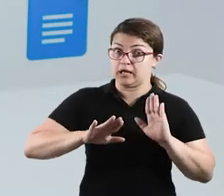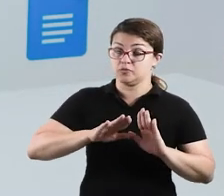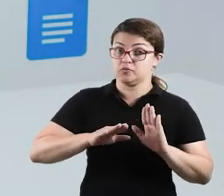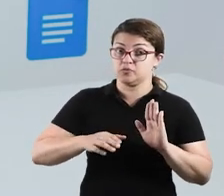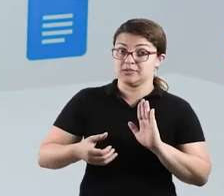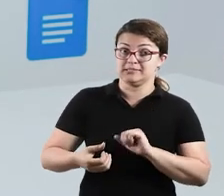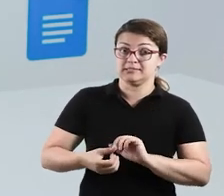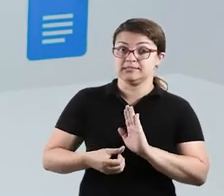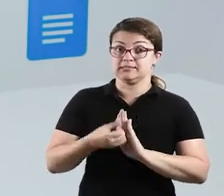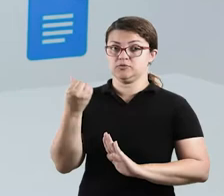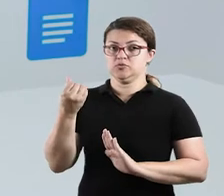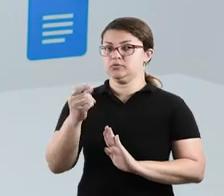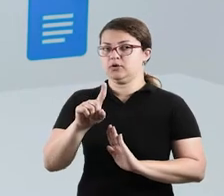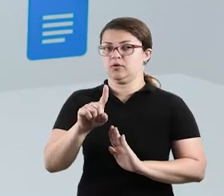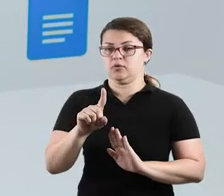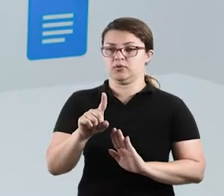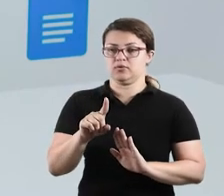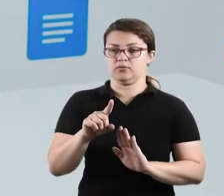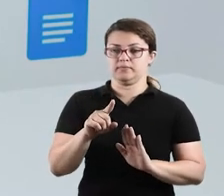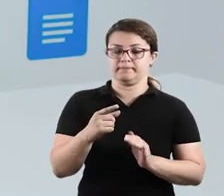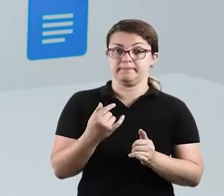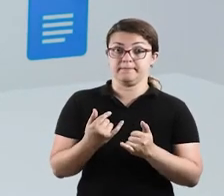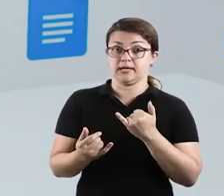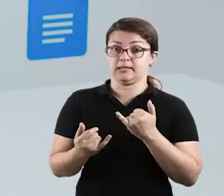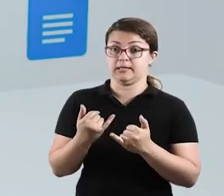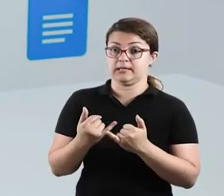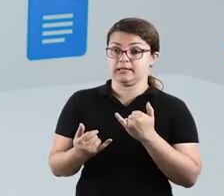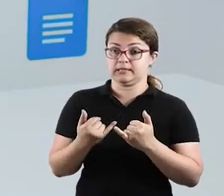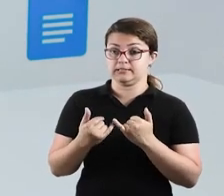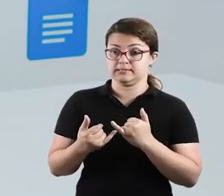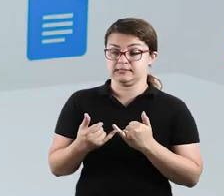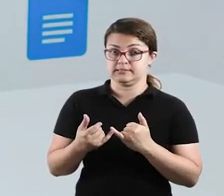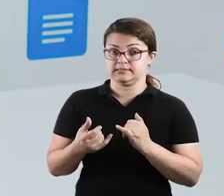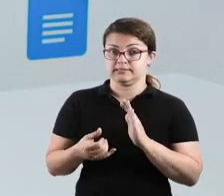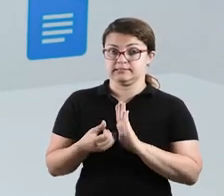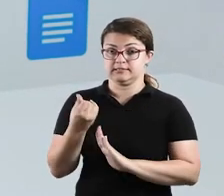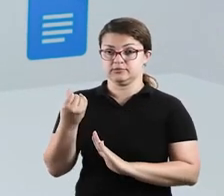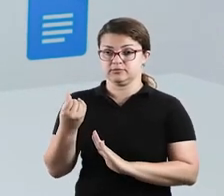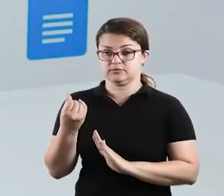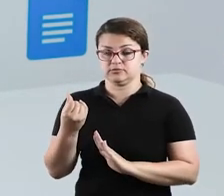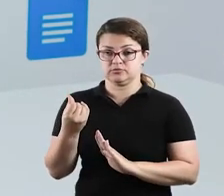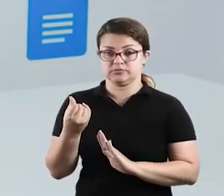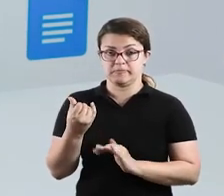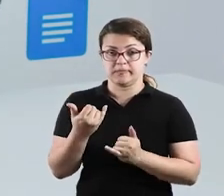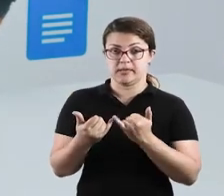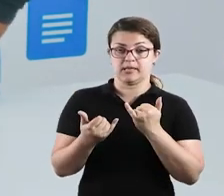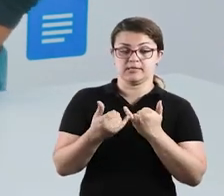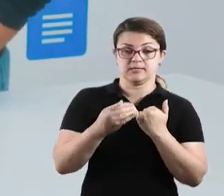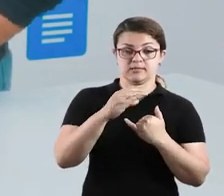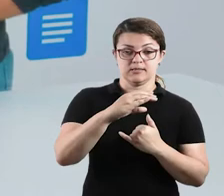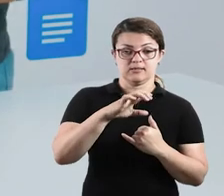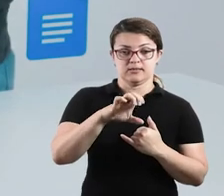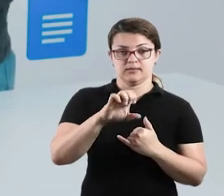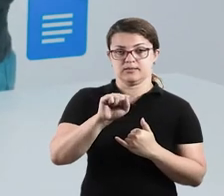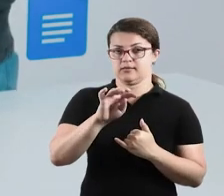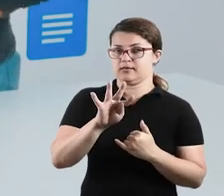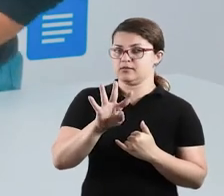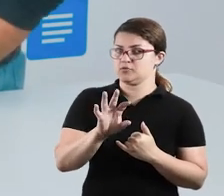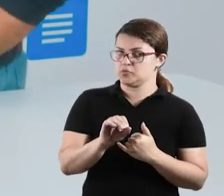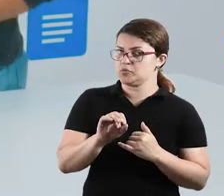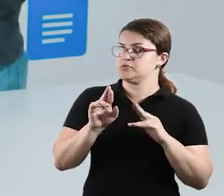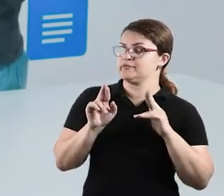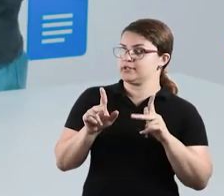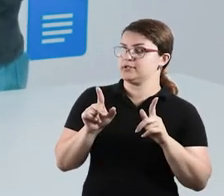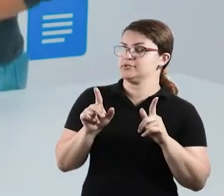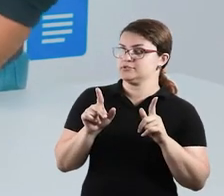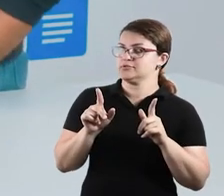esse cesto. Esse cesto escreve igual, parecido com o 6, o numeral 6. Já esse não, hein? Tem uma diferençazinha